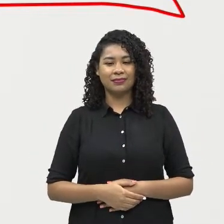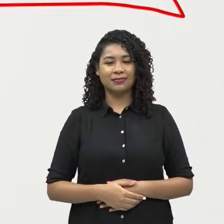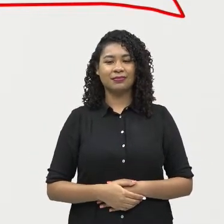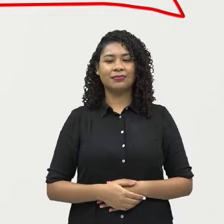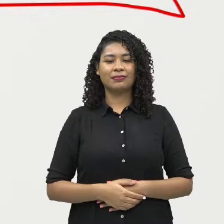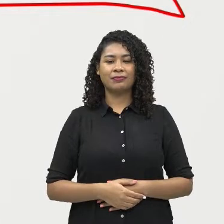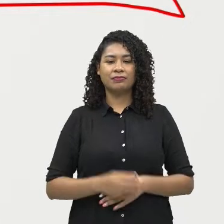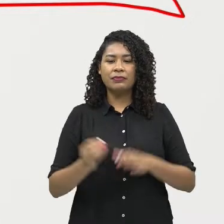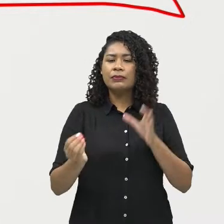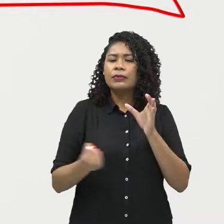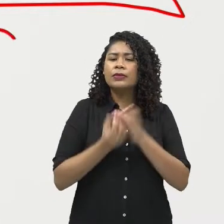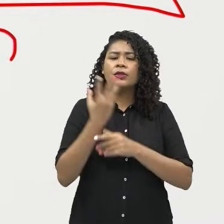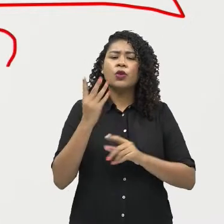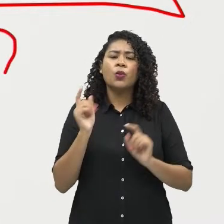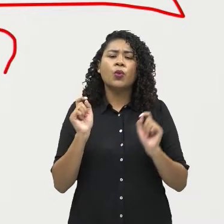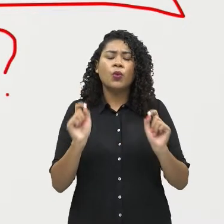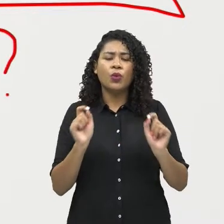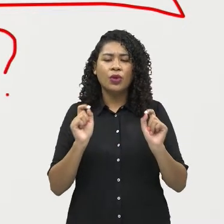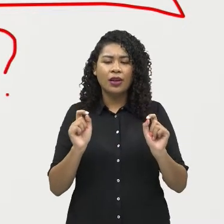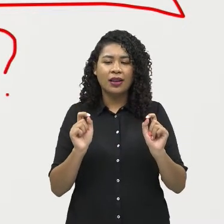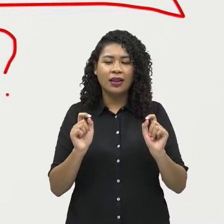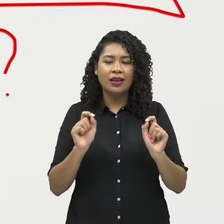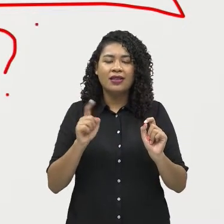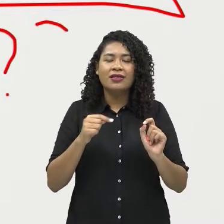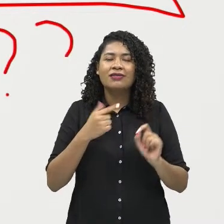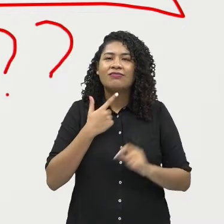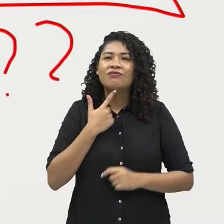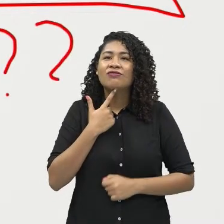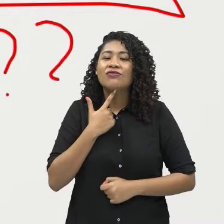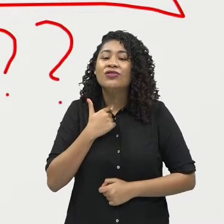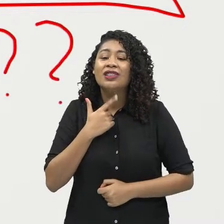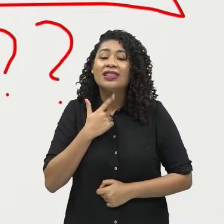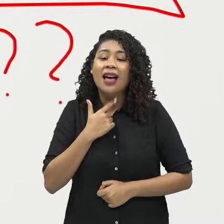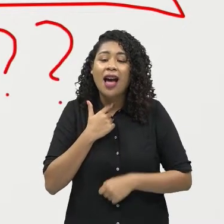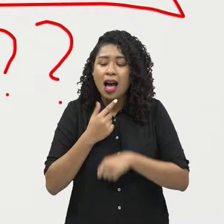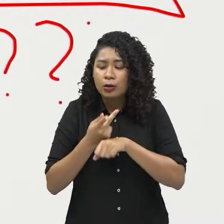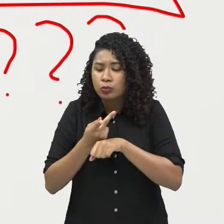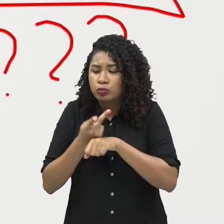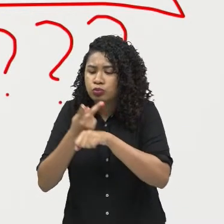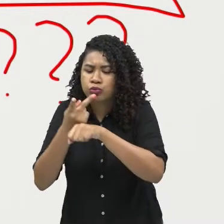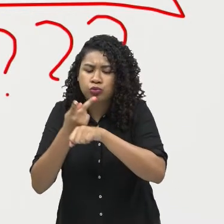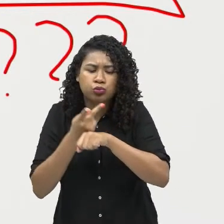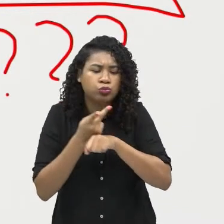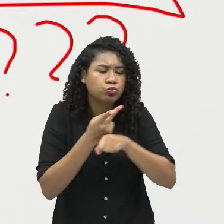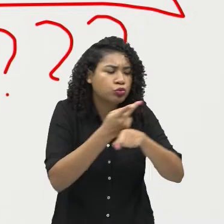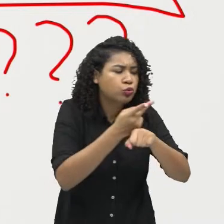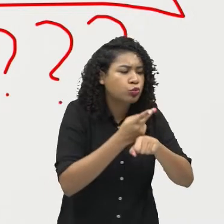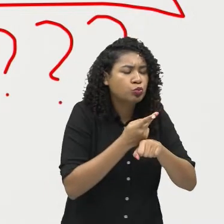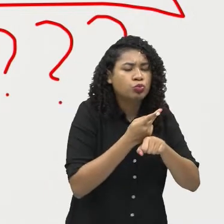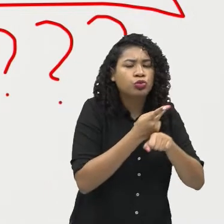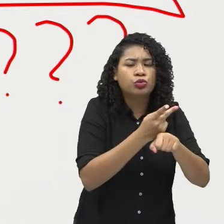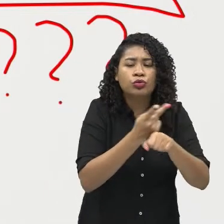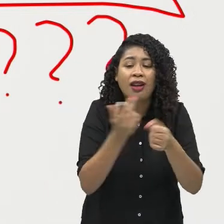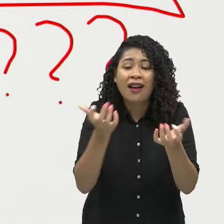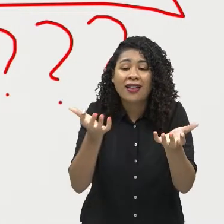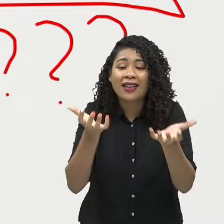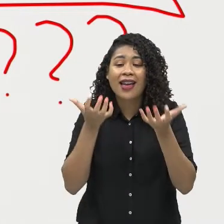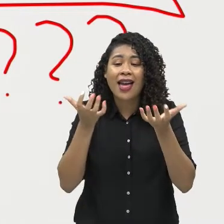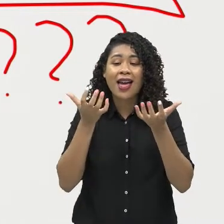surge uma angustiante necessidade, né, de entender,